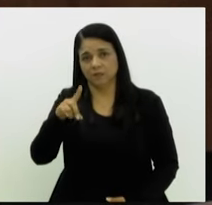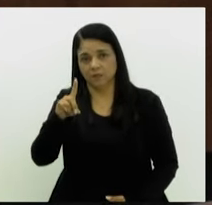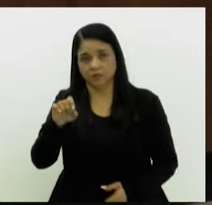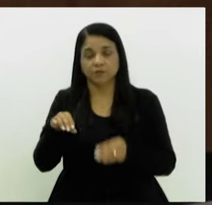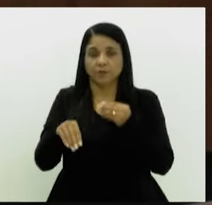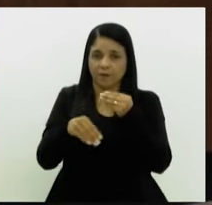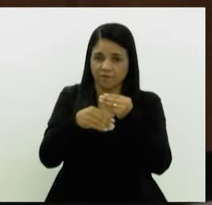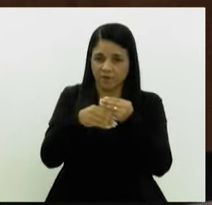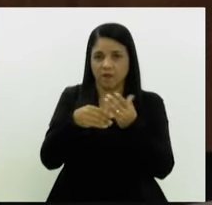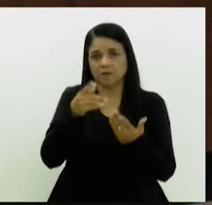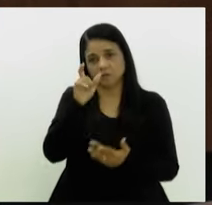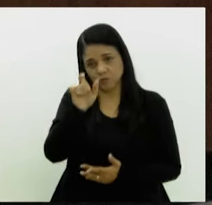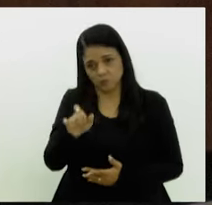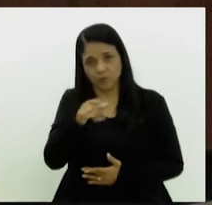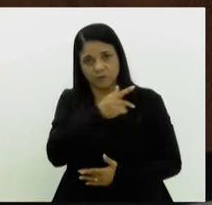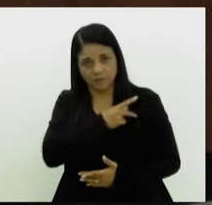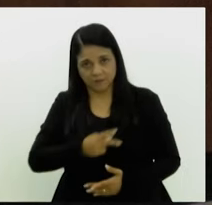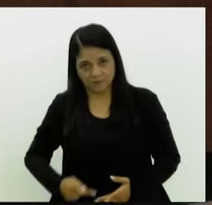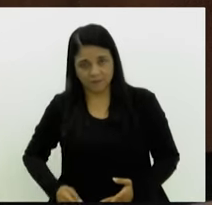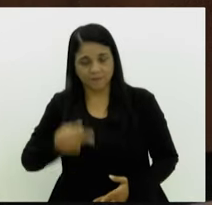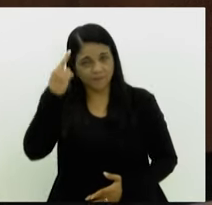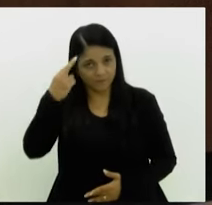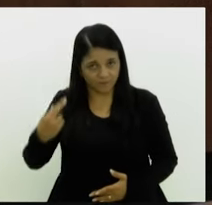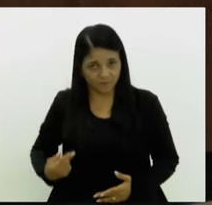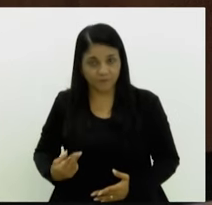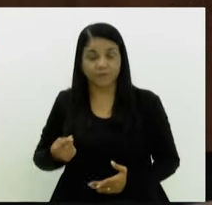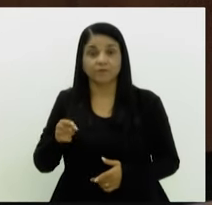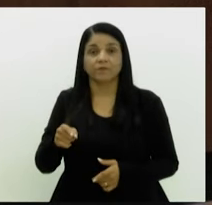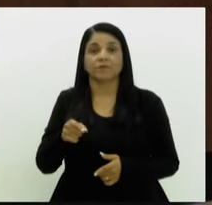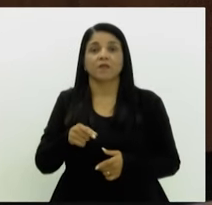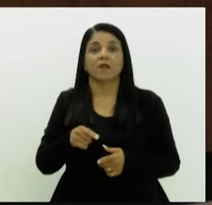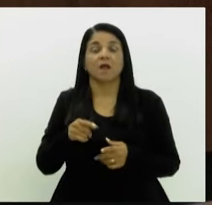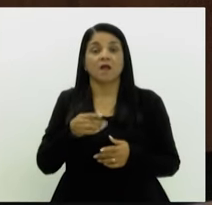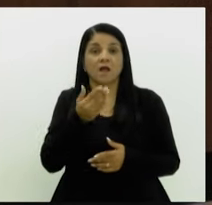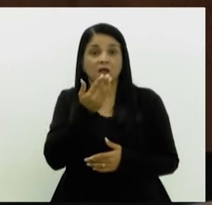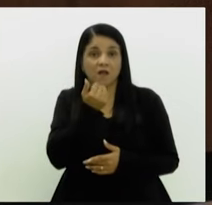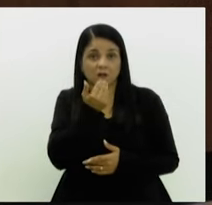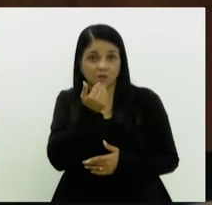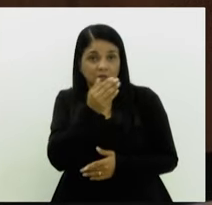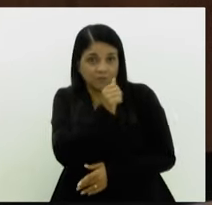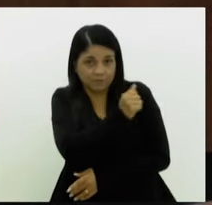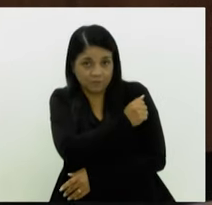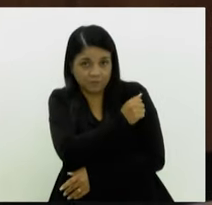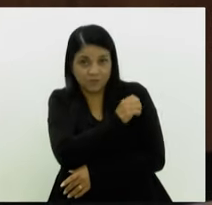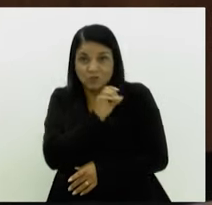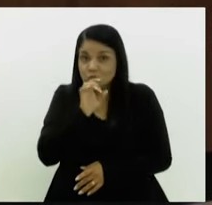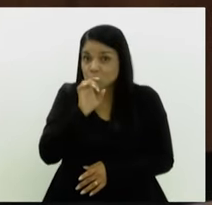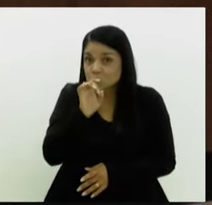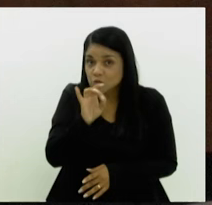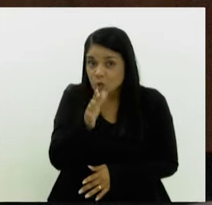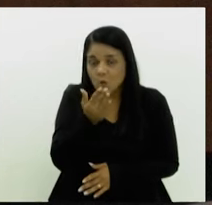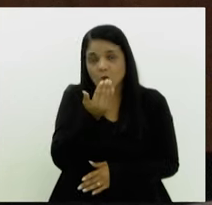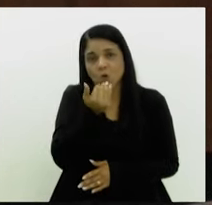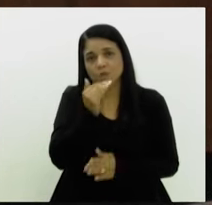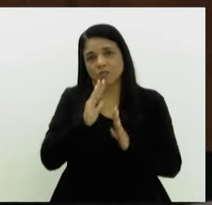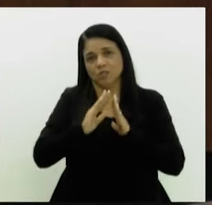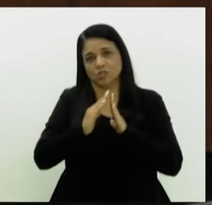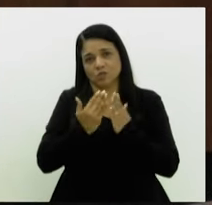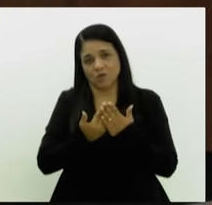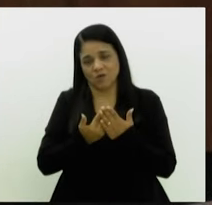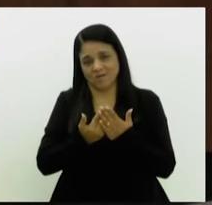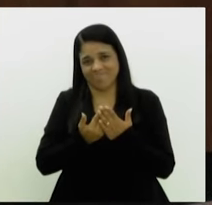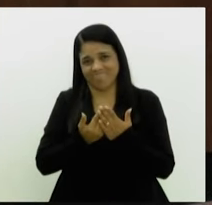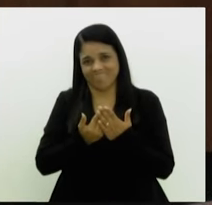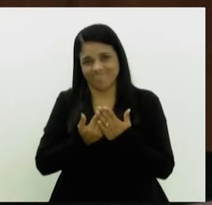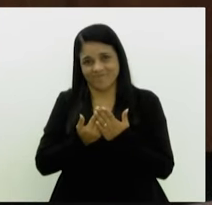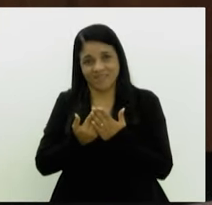deputada Renata, muitos alunos, eles só têm alimentação da escola, não é? Muitos